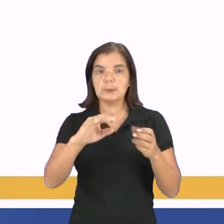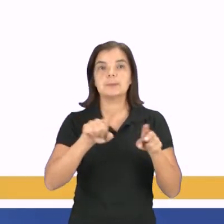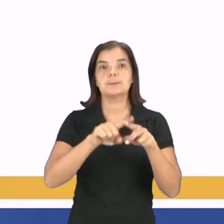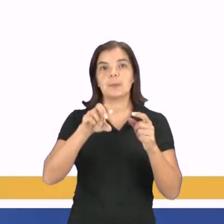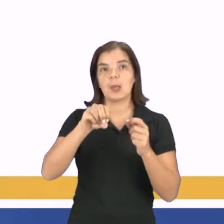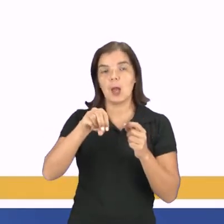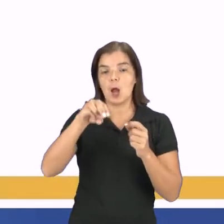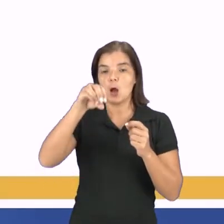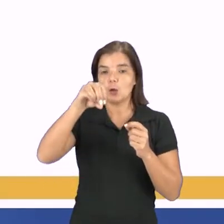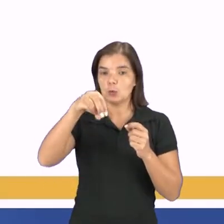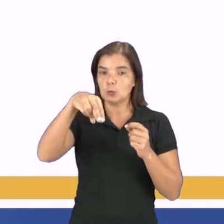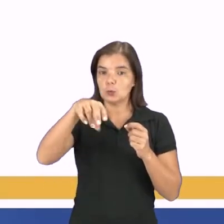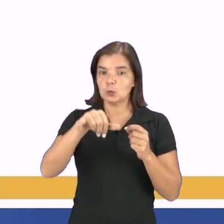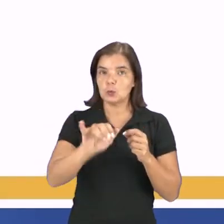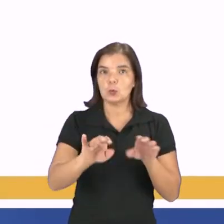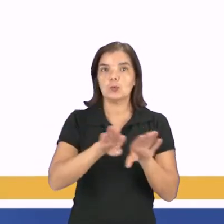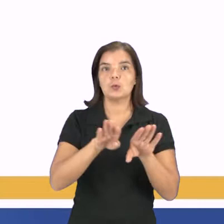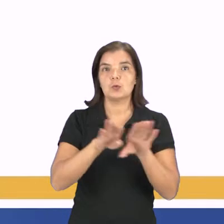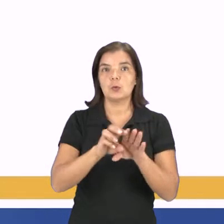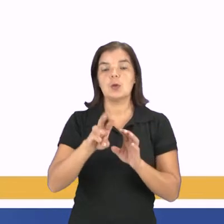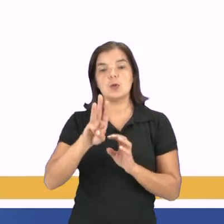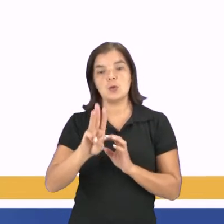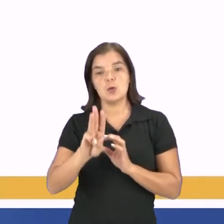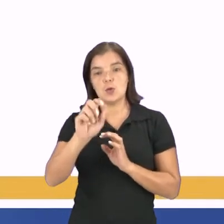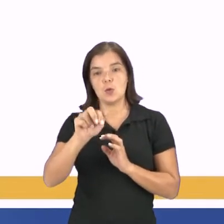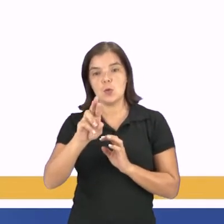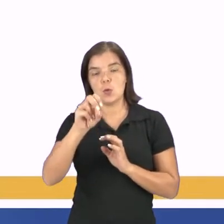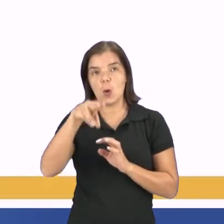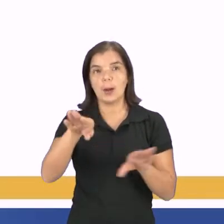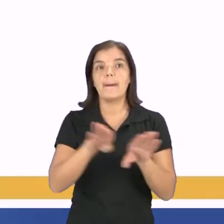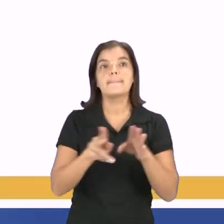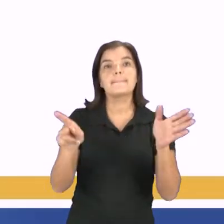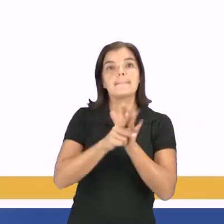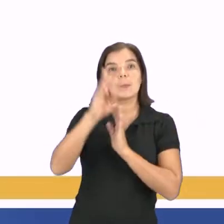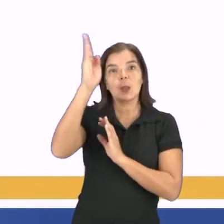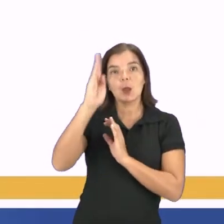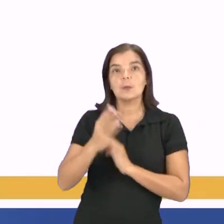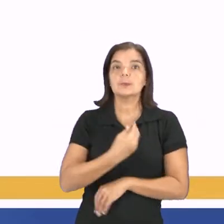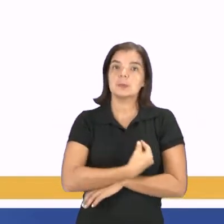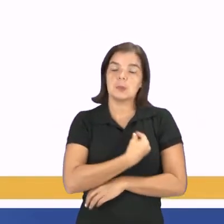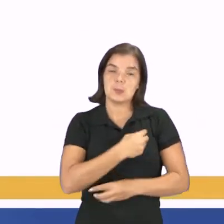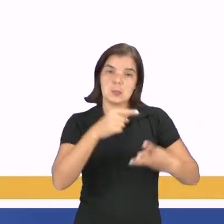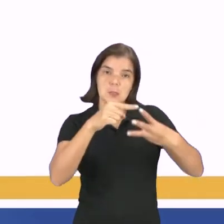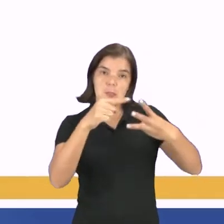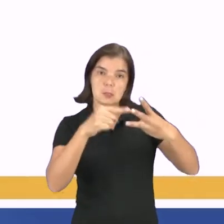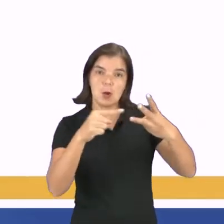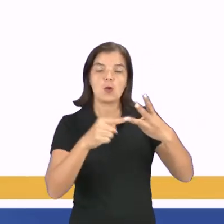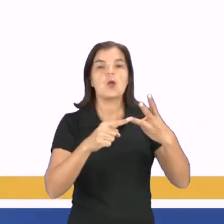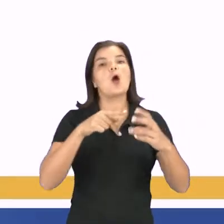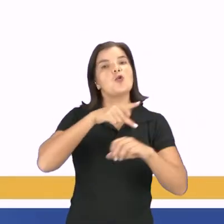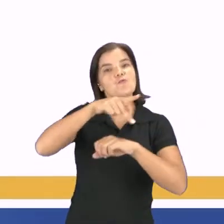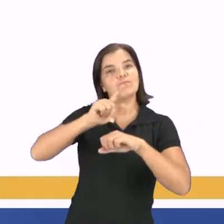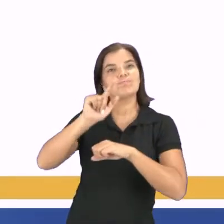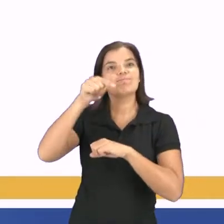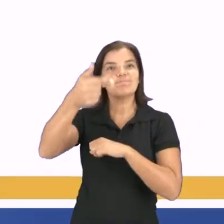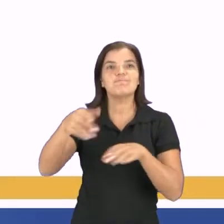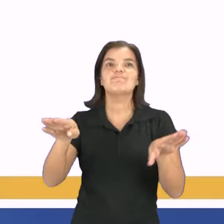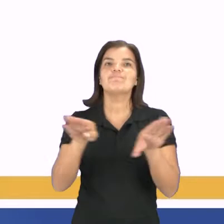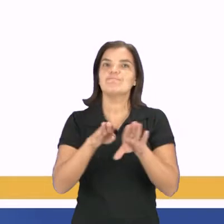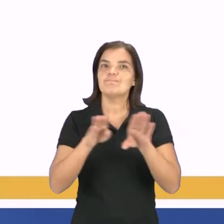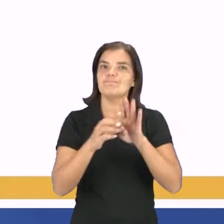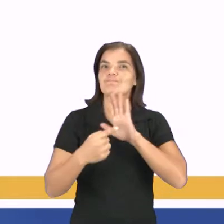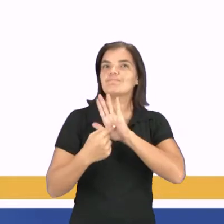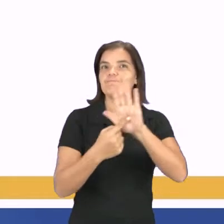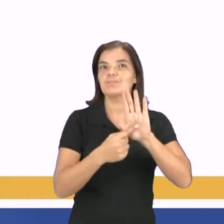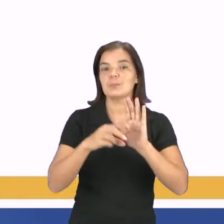Sony Music e a Warner Music. No Brasil, além da presença dessas três gravadoras multinacionais,